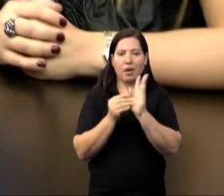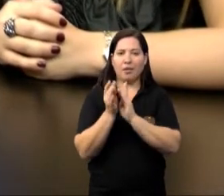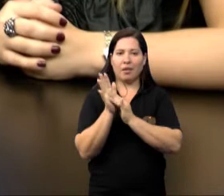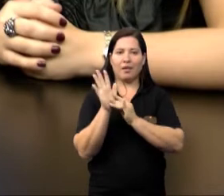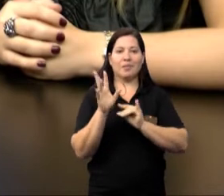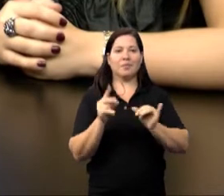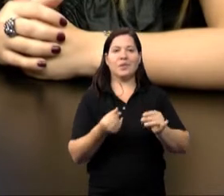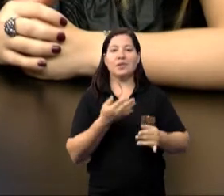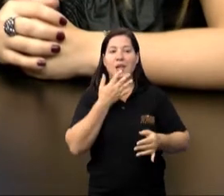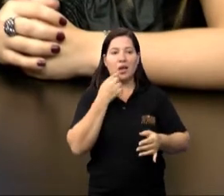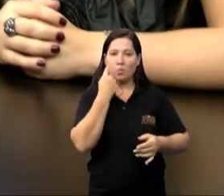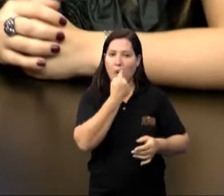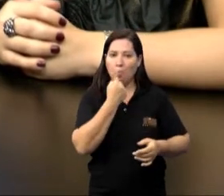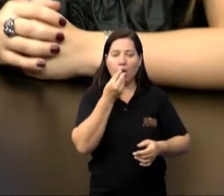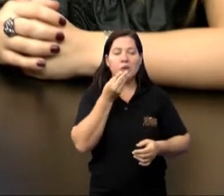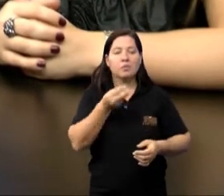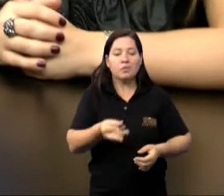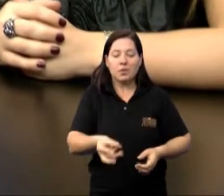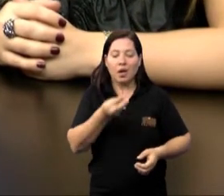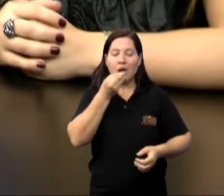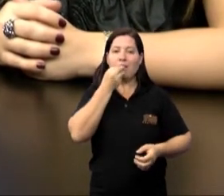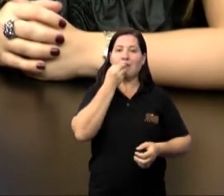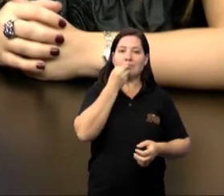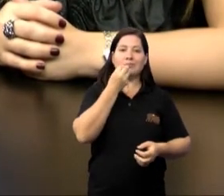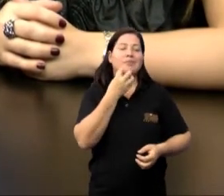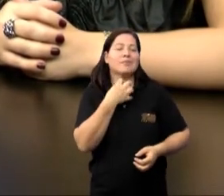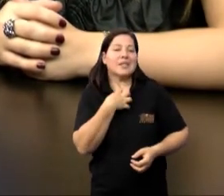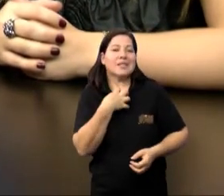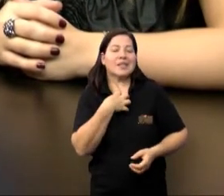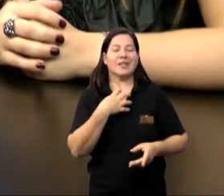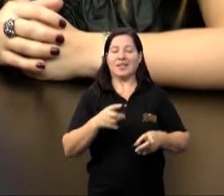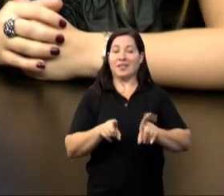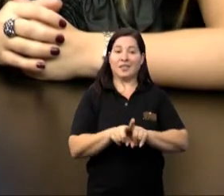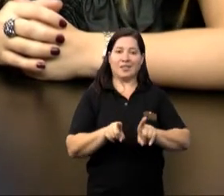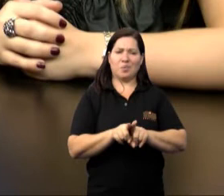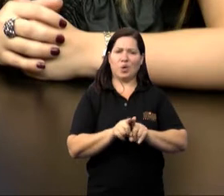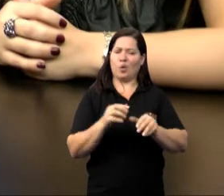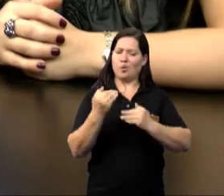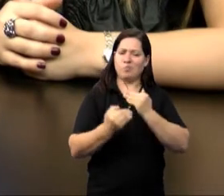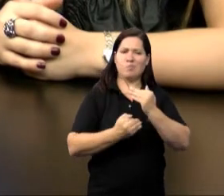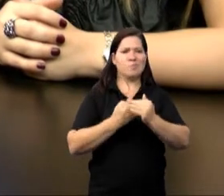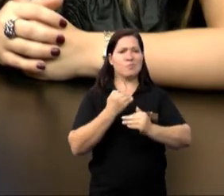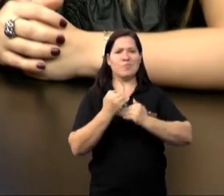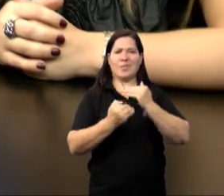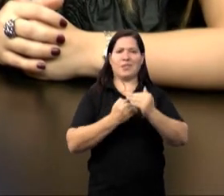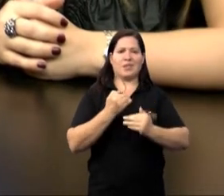na boca, gustativa, acontece. Então é um processo realmente que não pode ser só